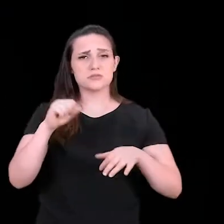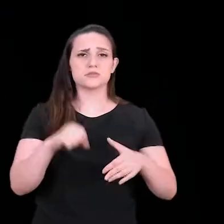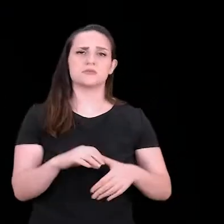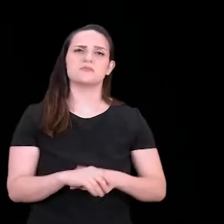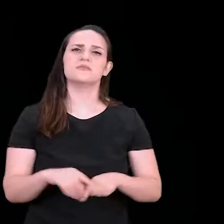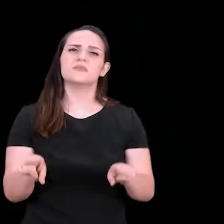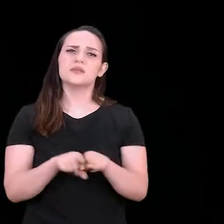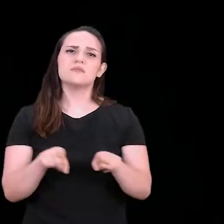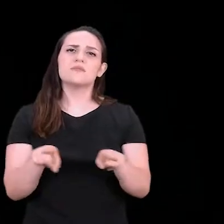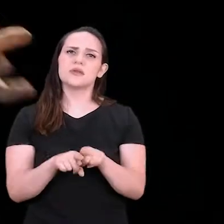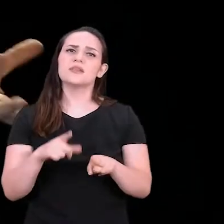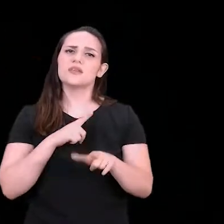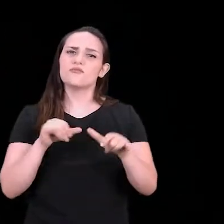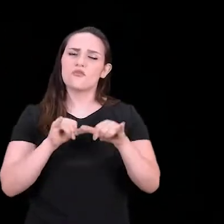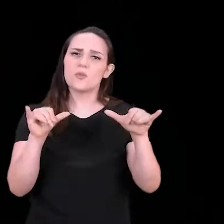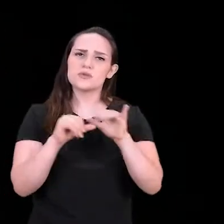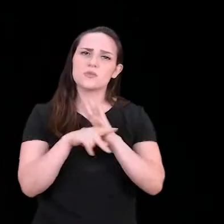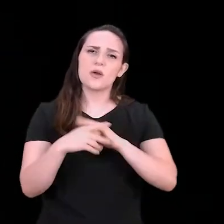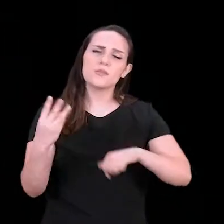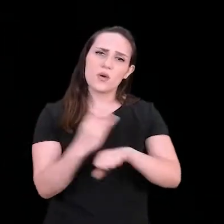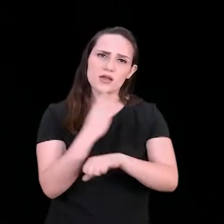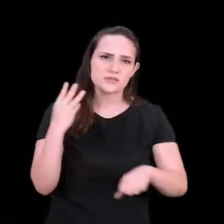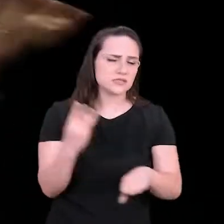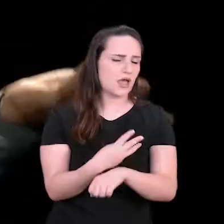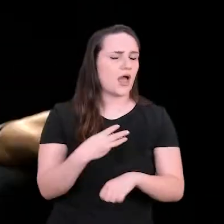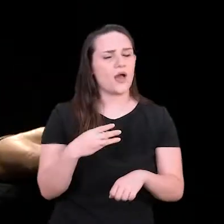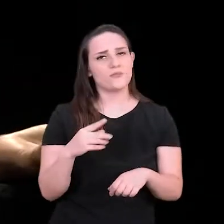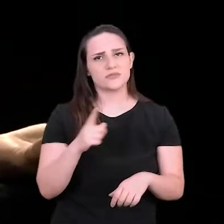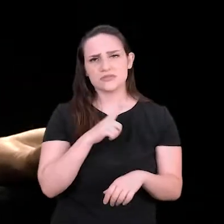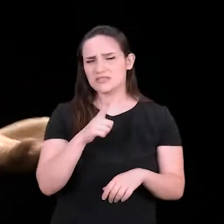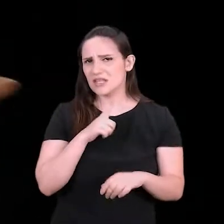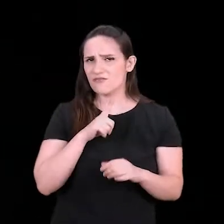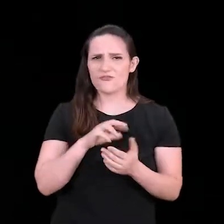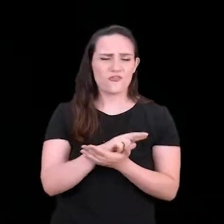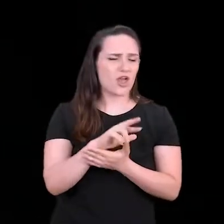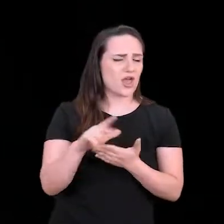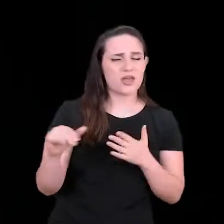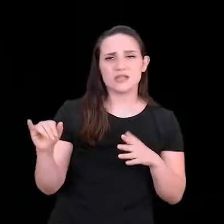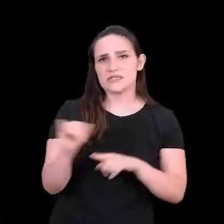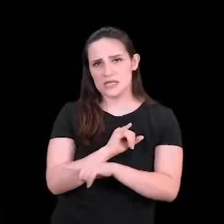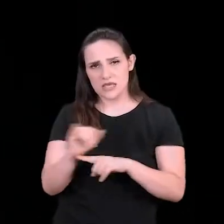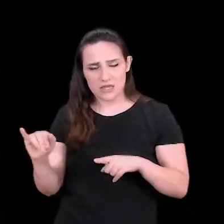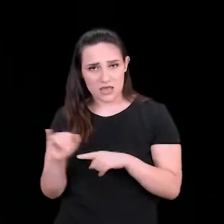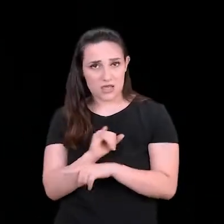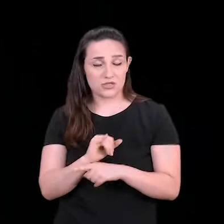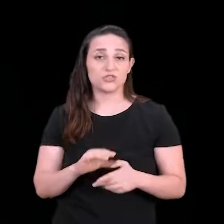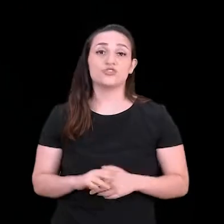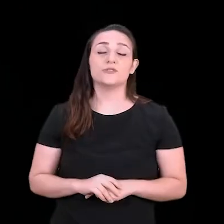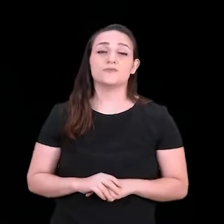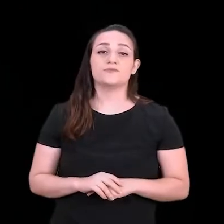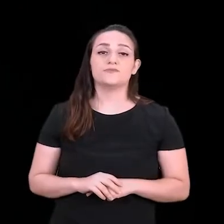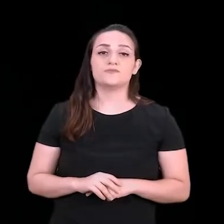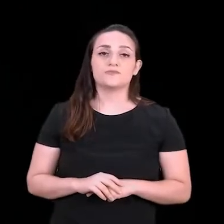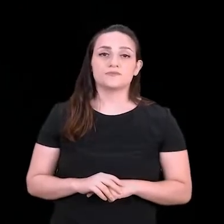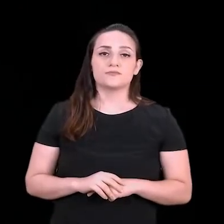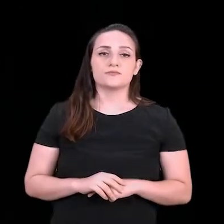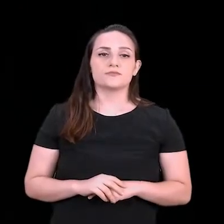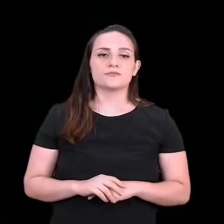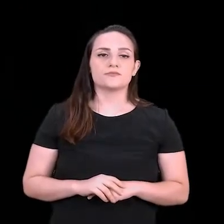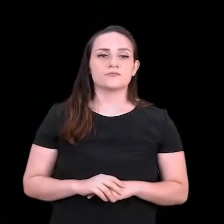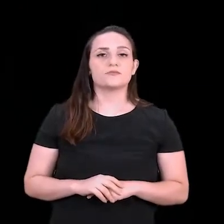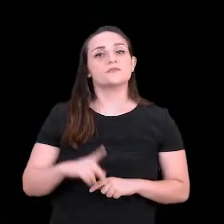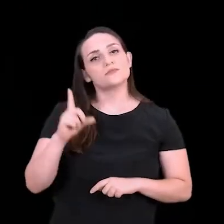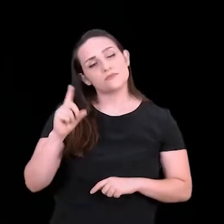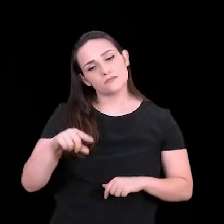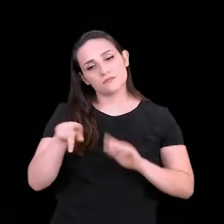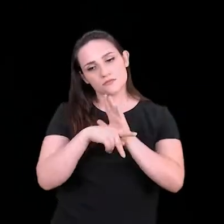também do número do WhatsApp, né? De formas de conexão ali com a emissora, nessa